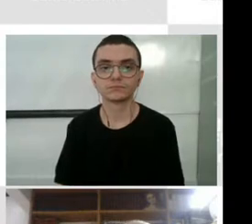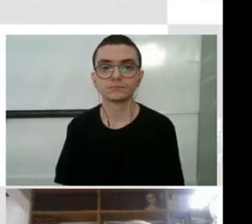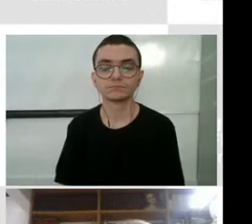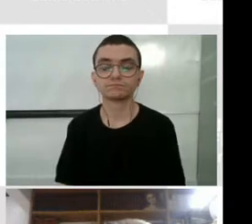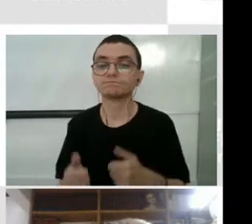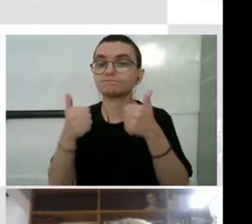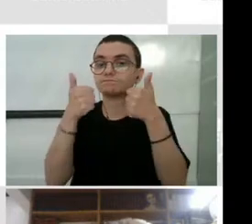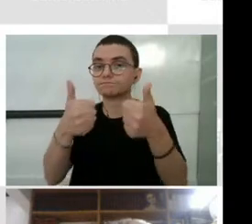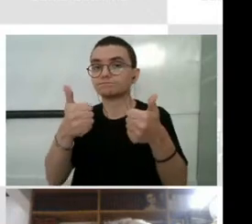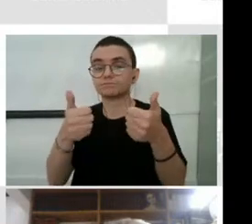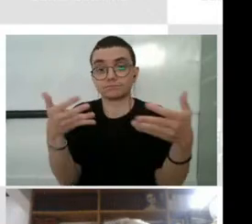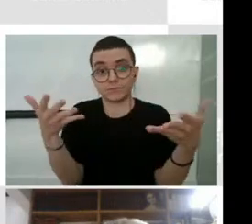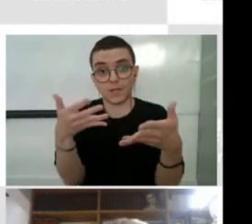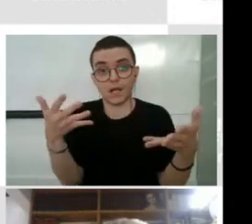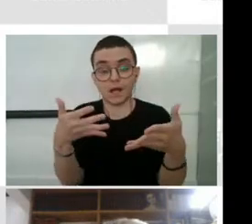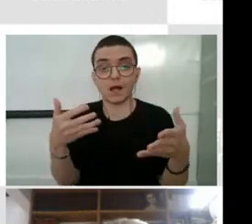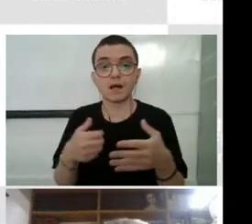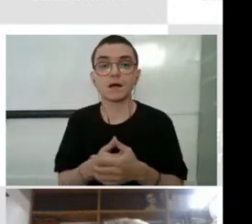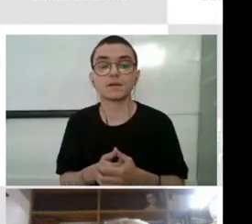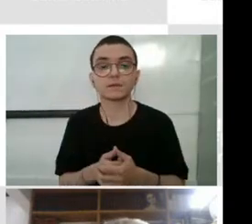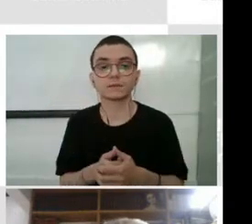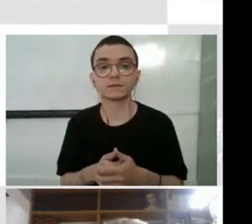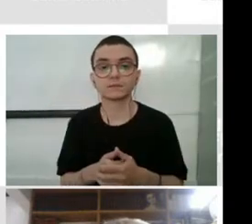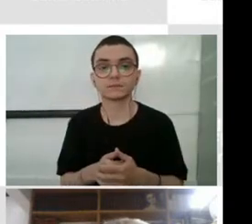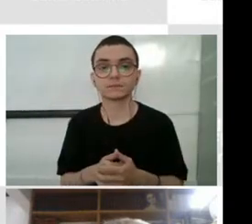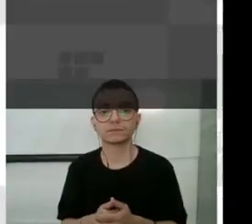Muito bem, passemos, então,